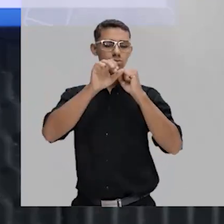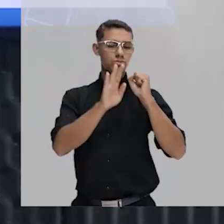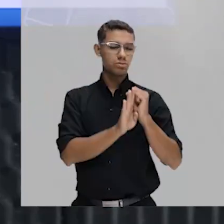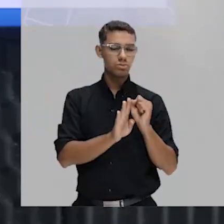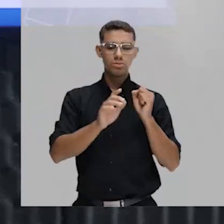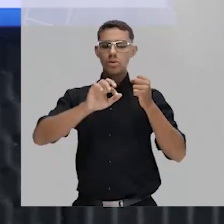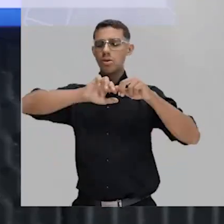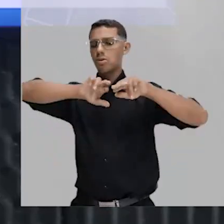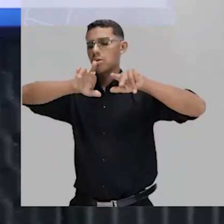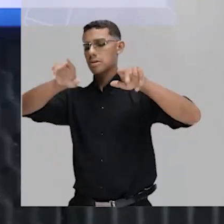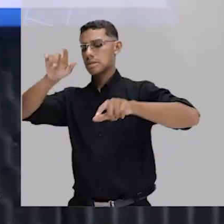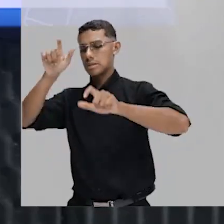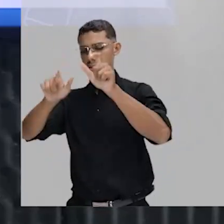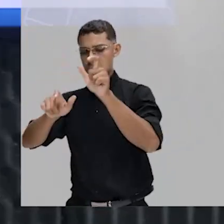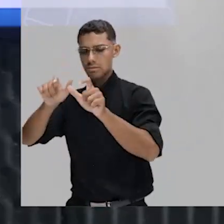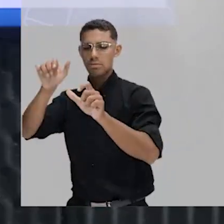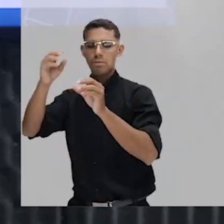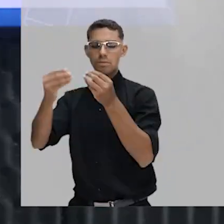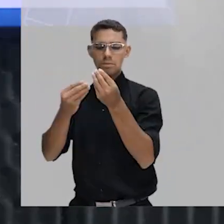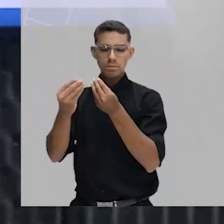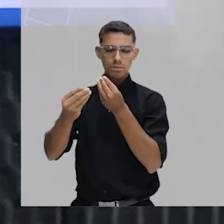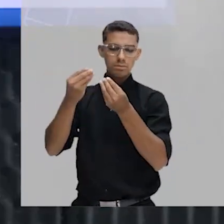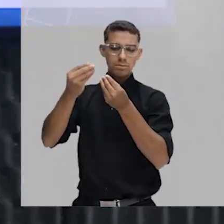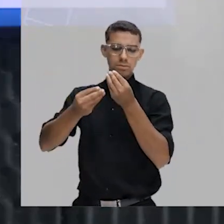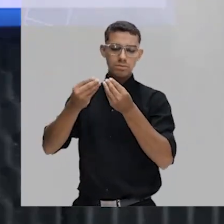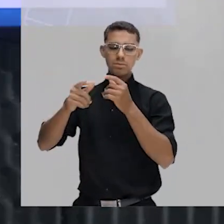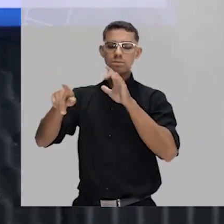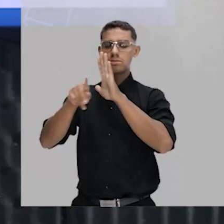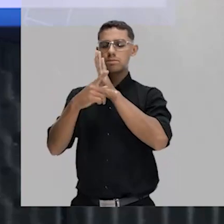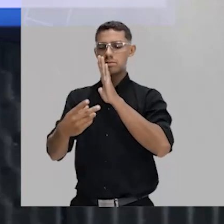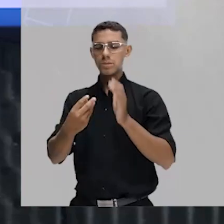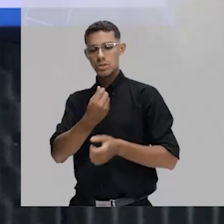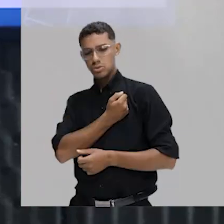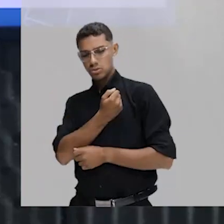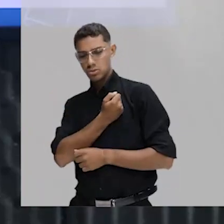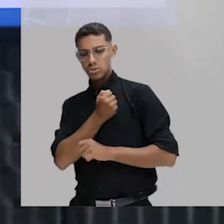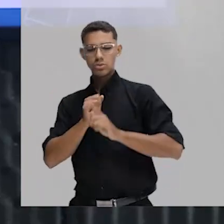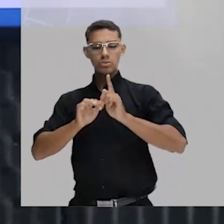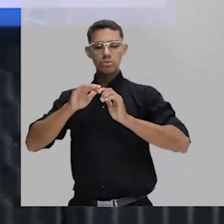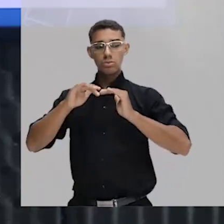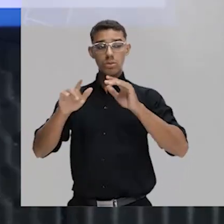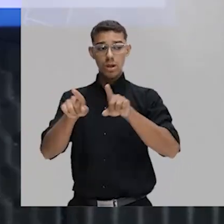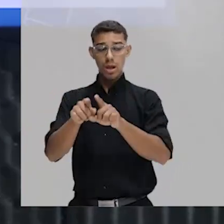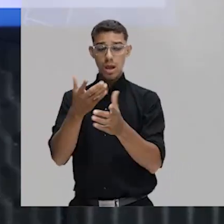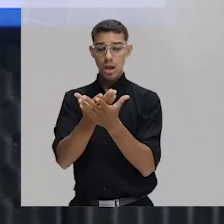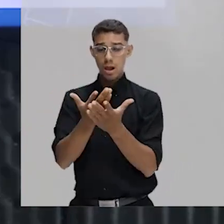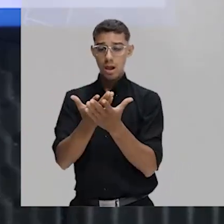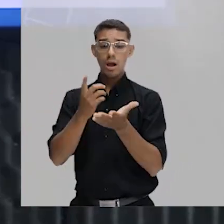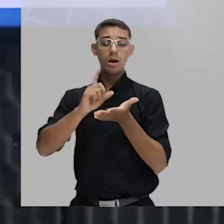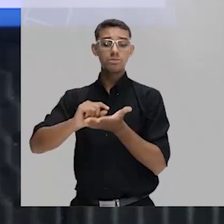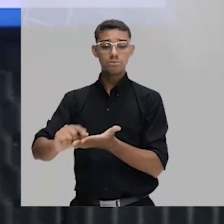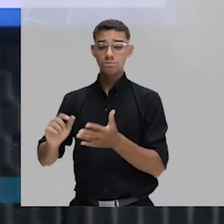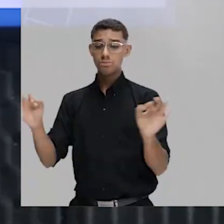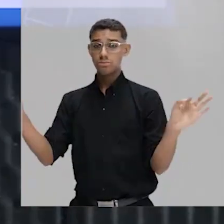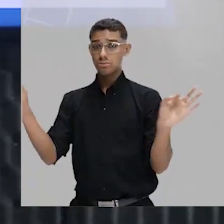de número, de grau, tá certo? Então, dá uma olhada lá nas aulas anteriores. E a nossa aula de artigo